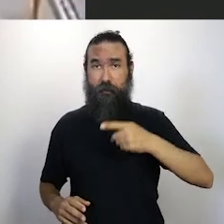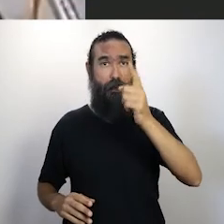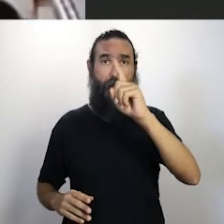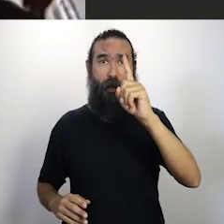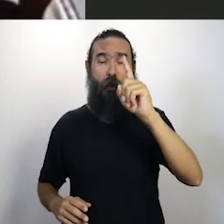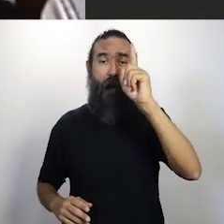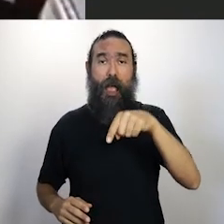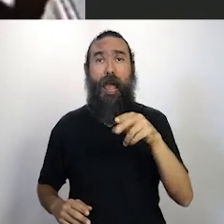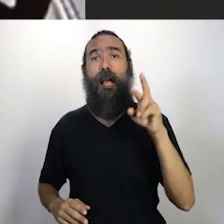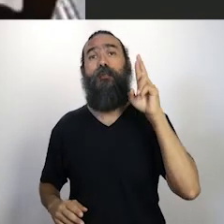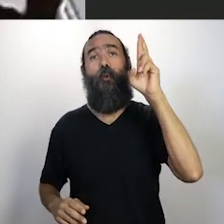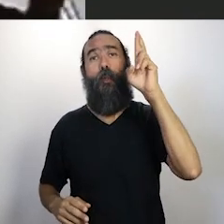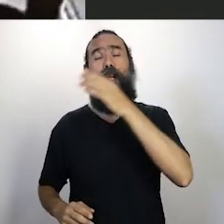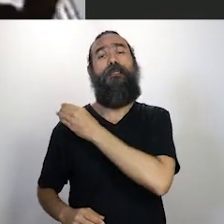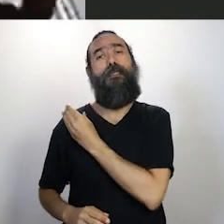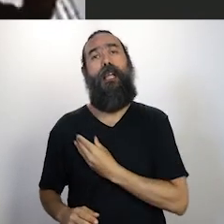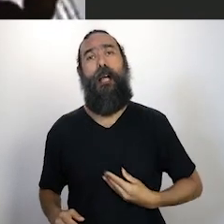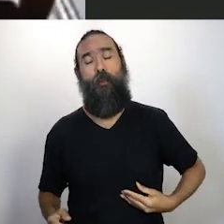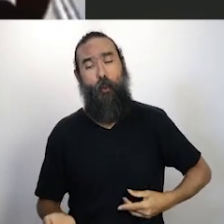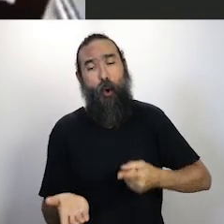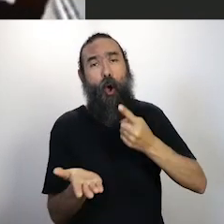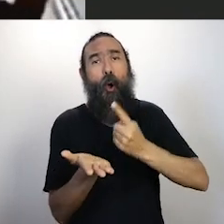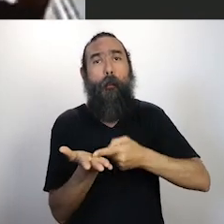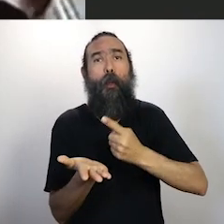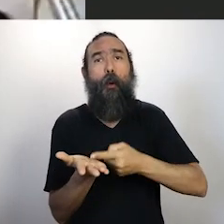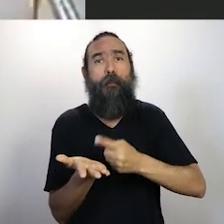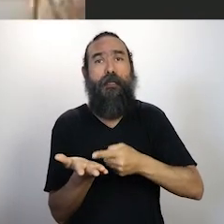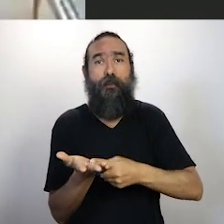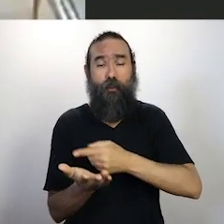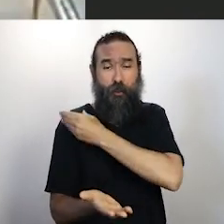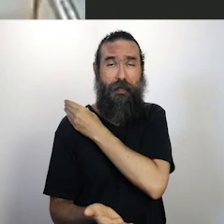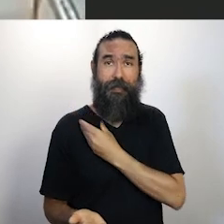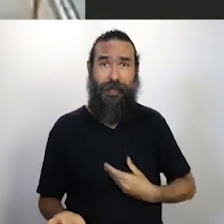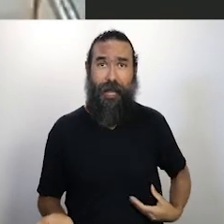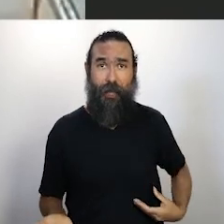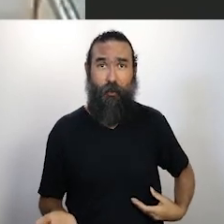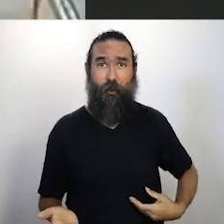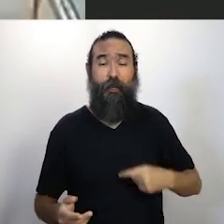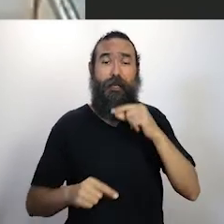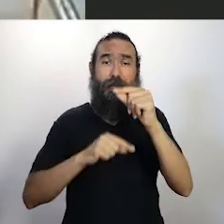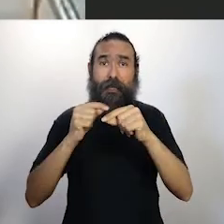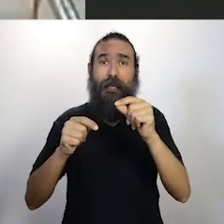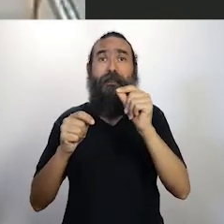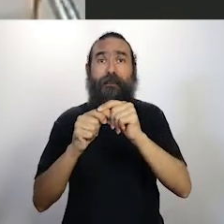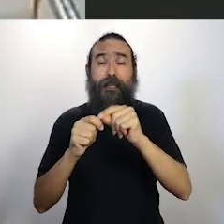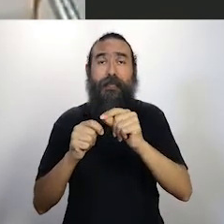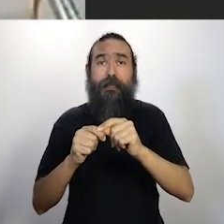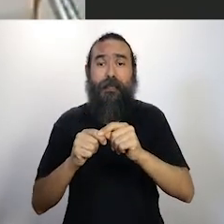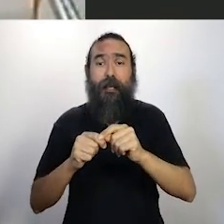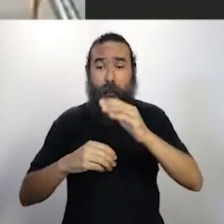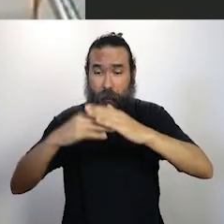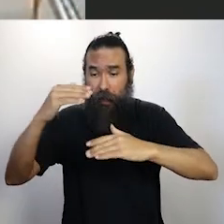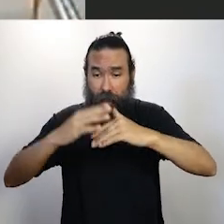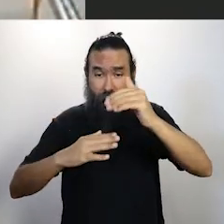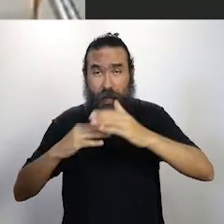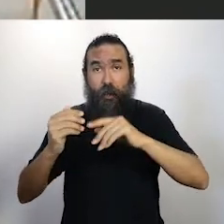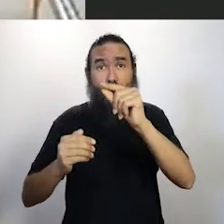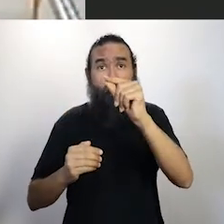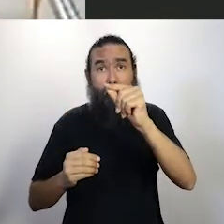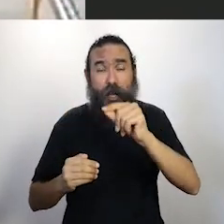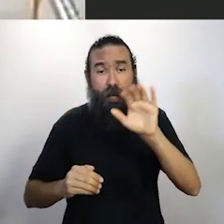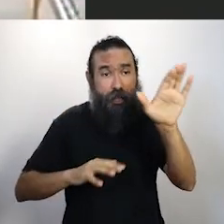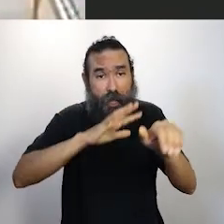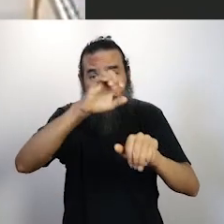compromissos que se colocaram através de chamada pública de documento público firmado por instituições